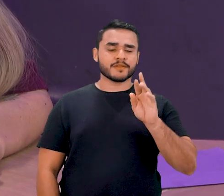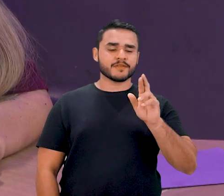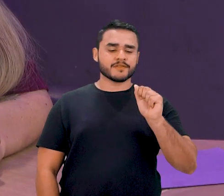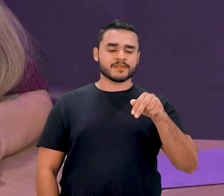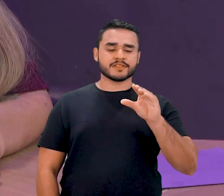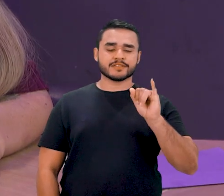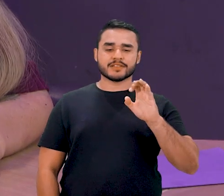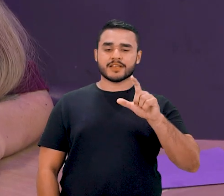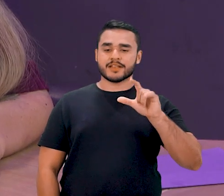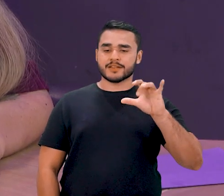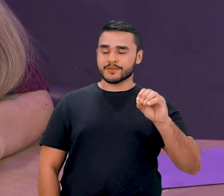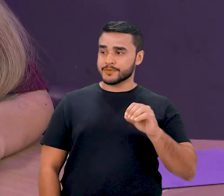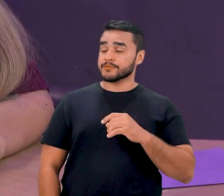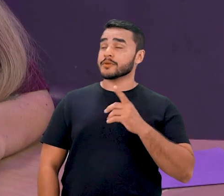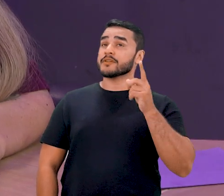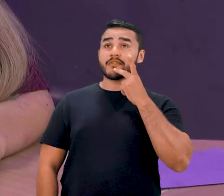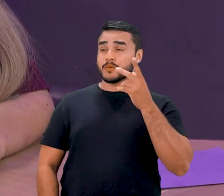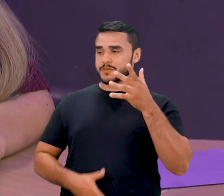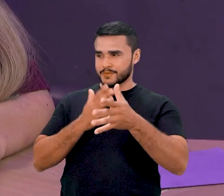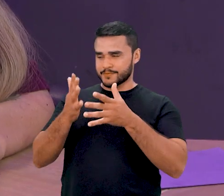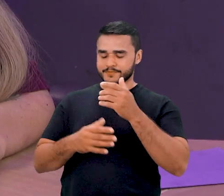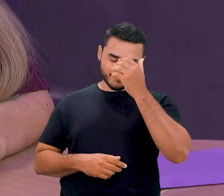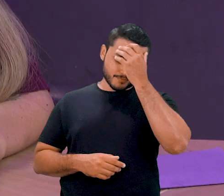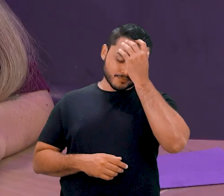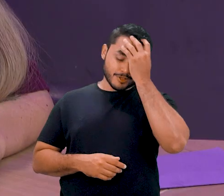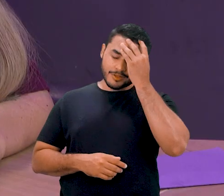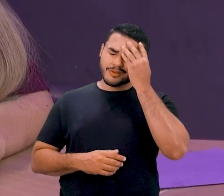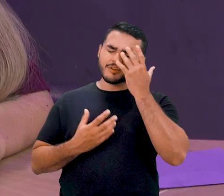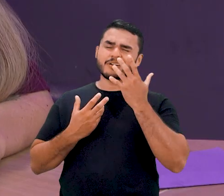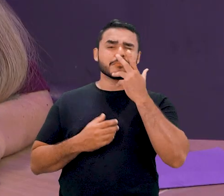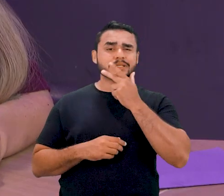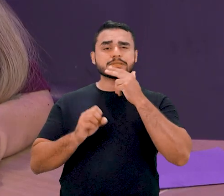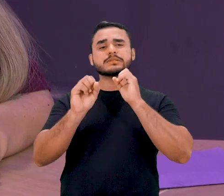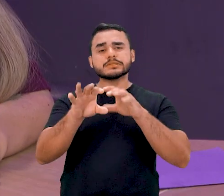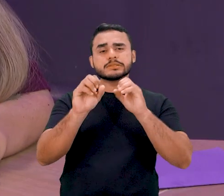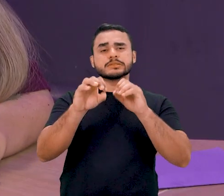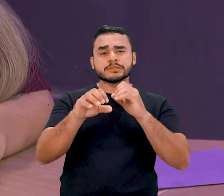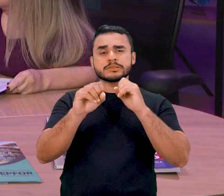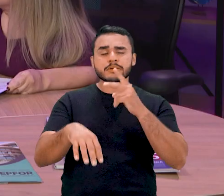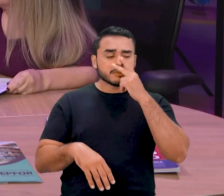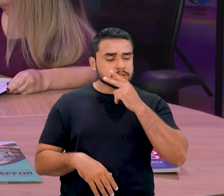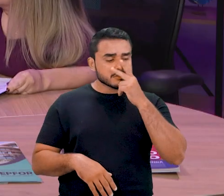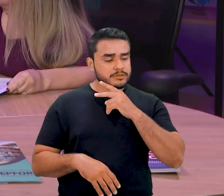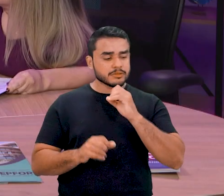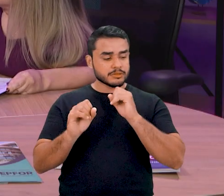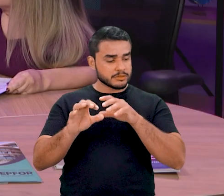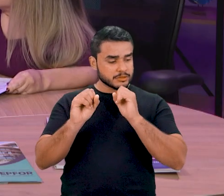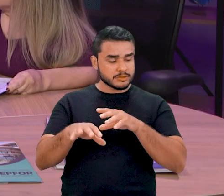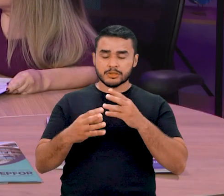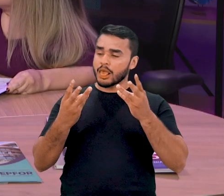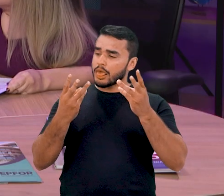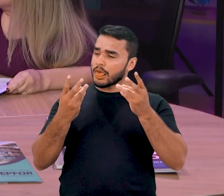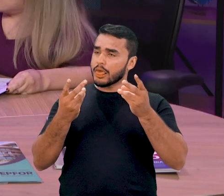gente tá cansado, às vezes, de falar, de ensinar, né? Tem hora que a gente só quer viver, né?